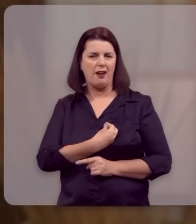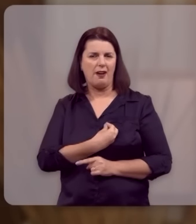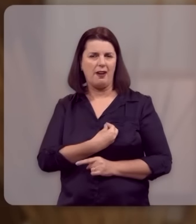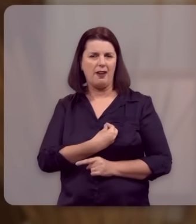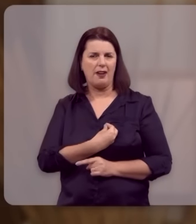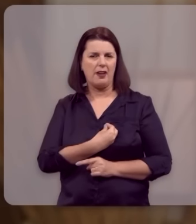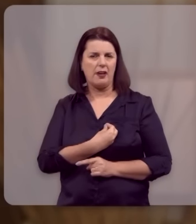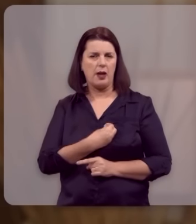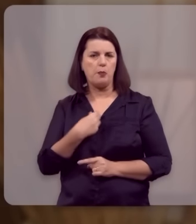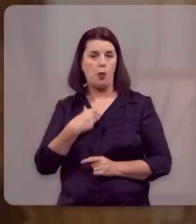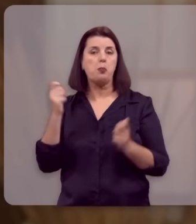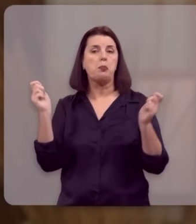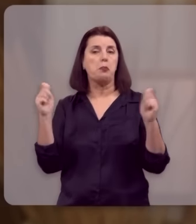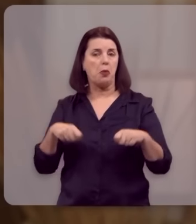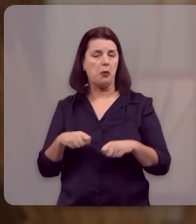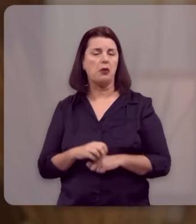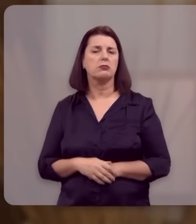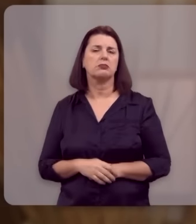que ela é eficaz,